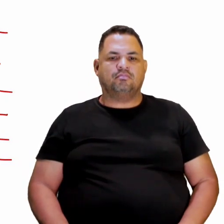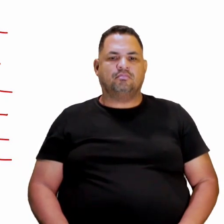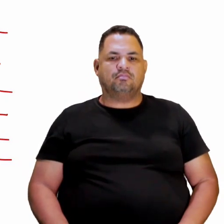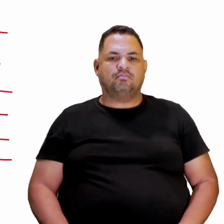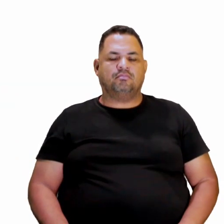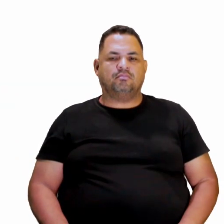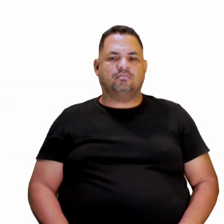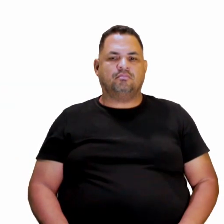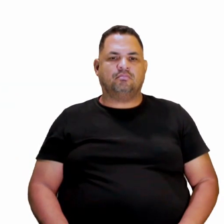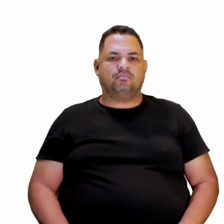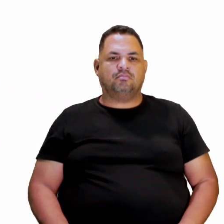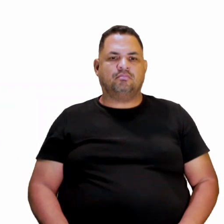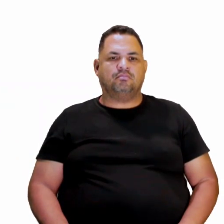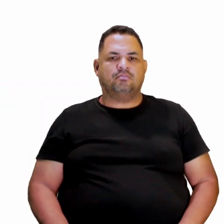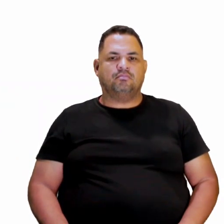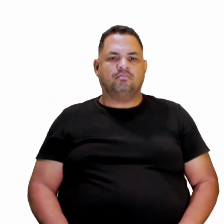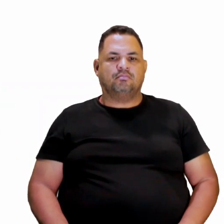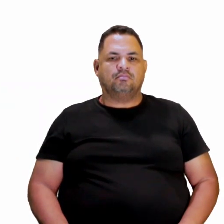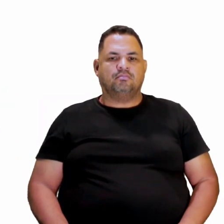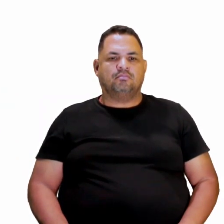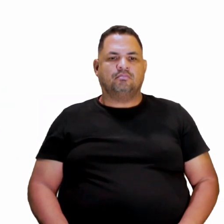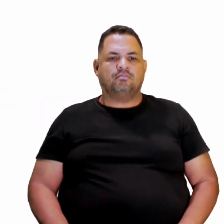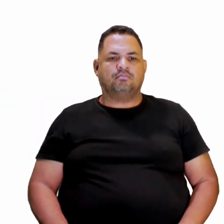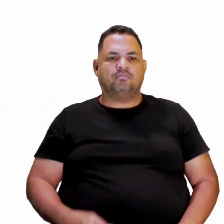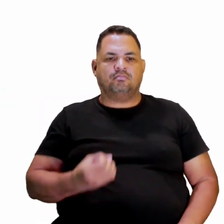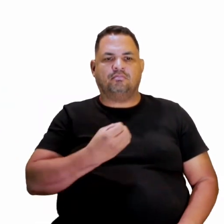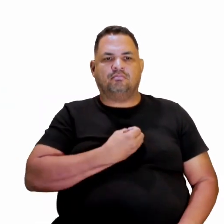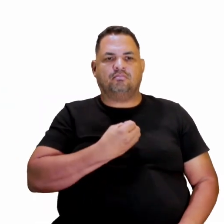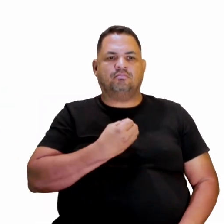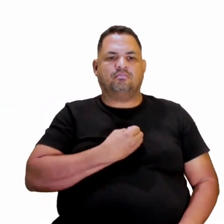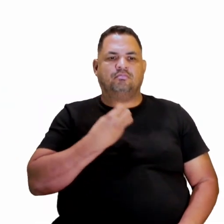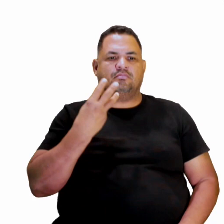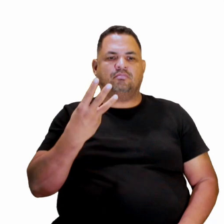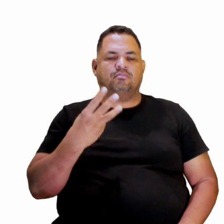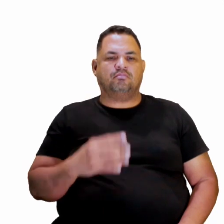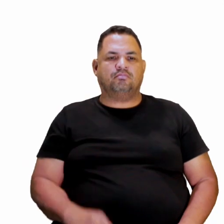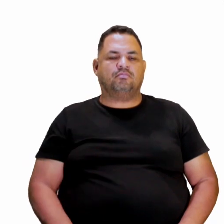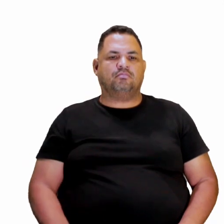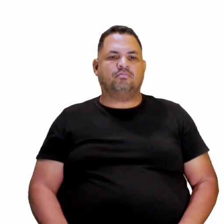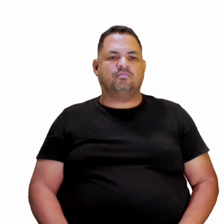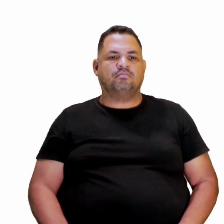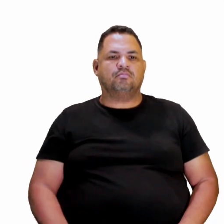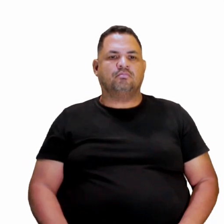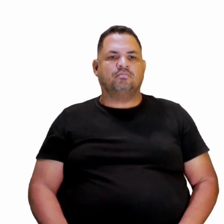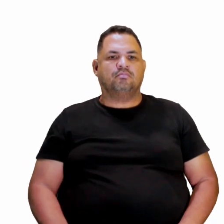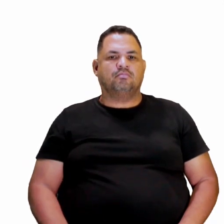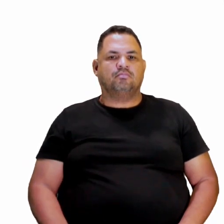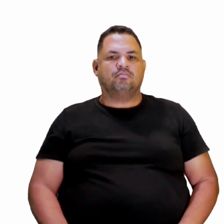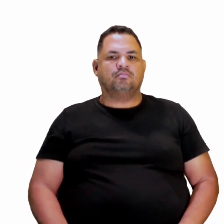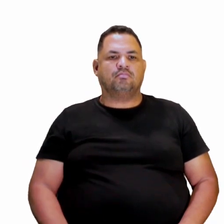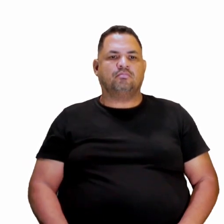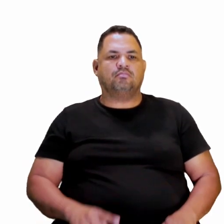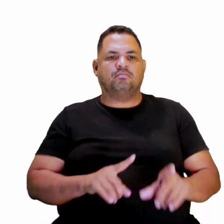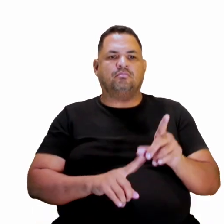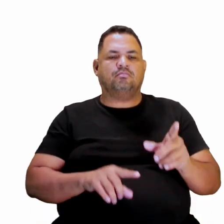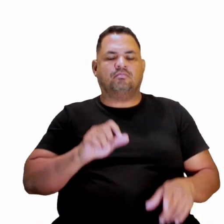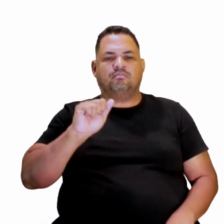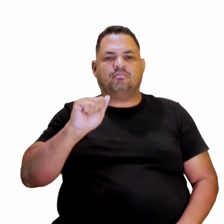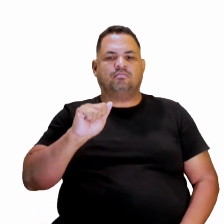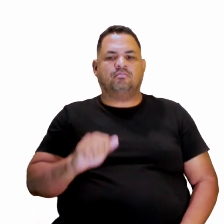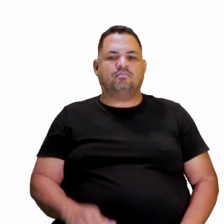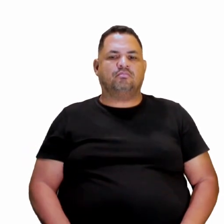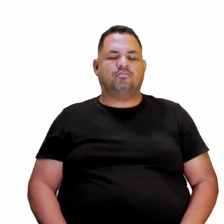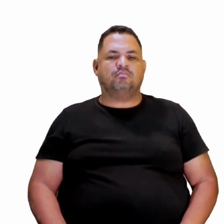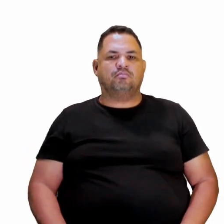É onde ele fala na questão de número 3. Muito bem? Letra A vai